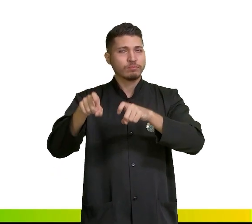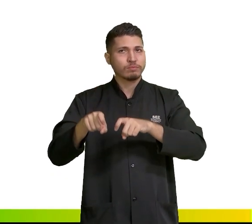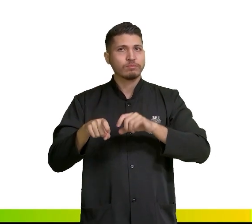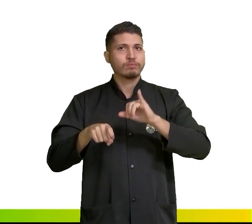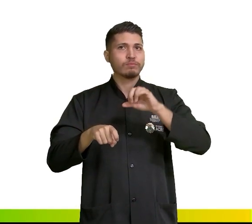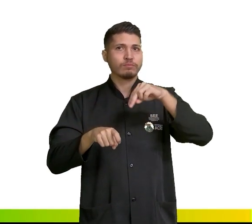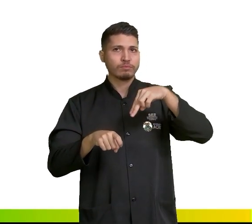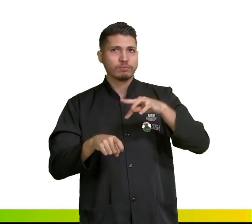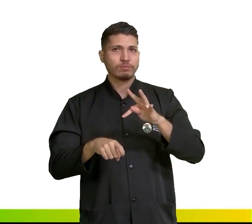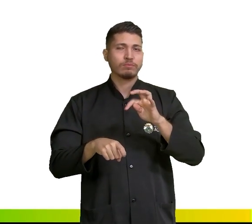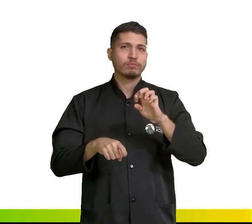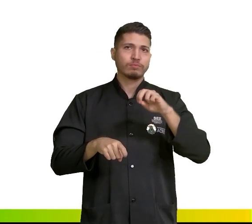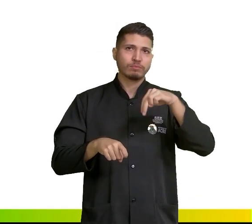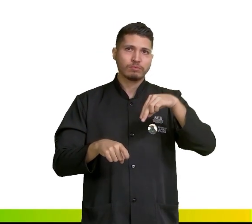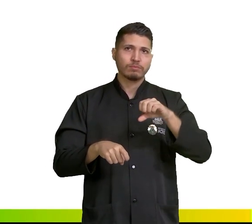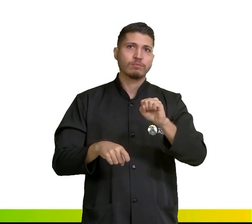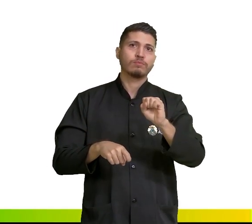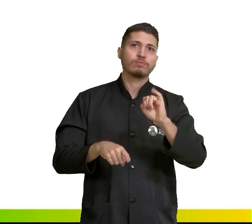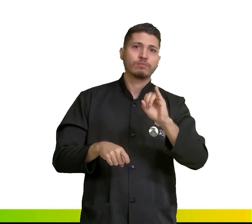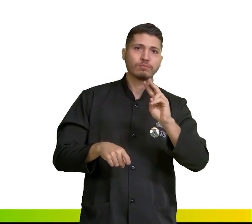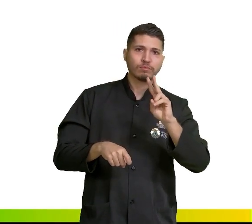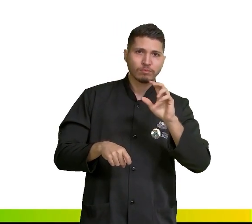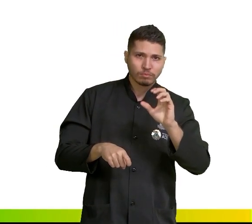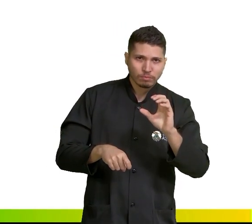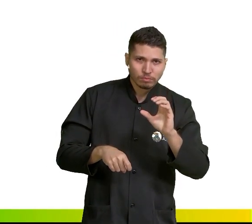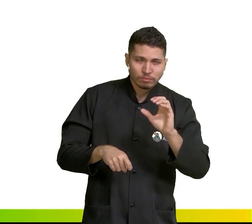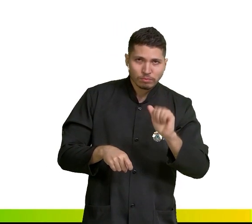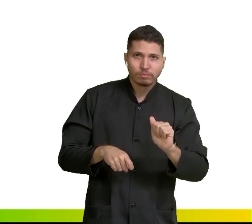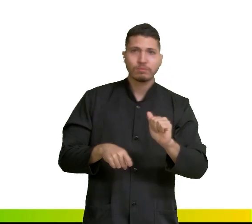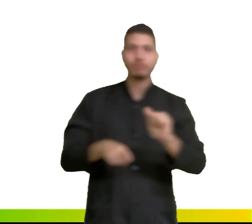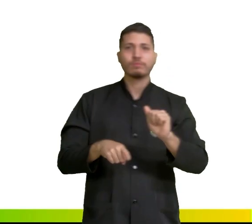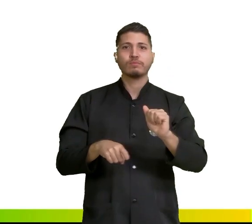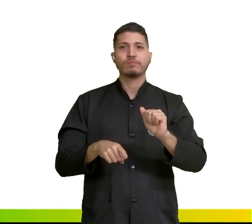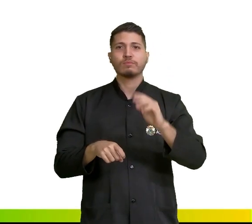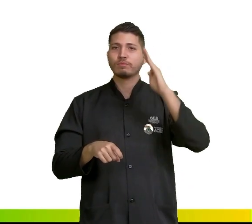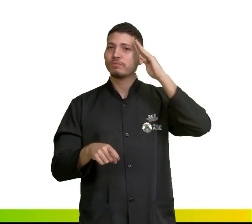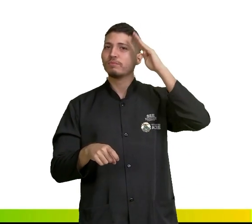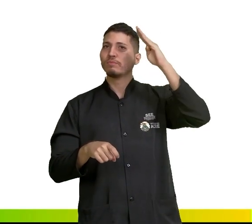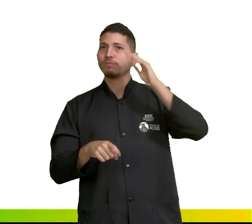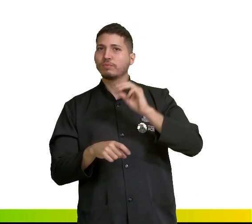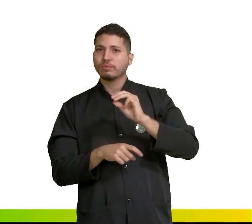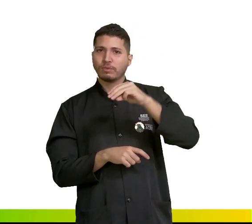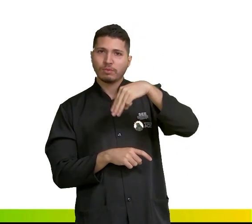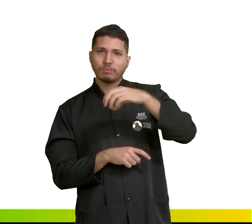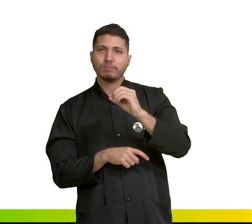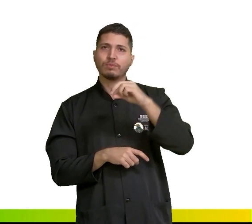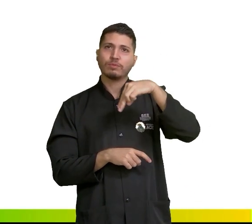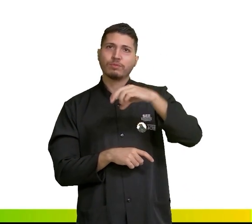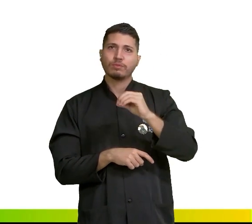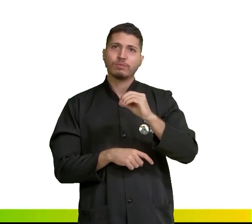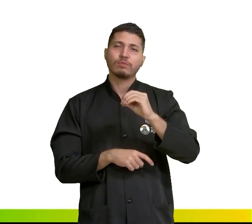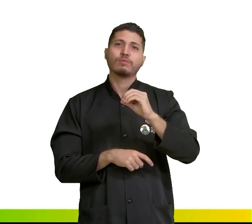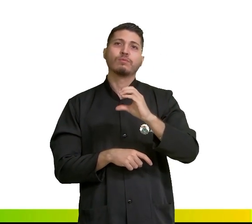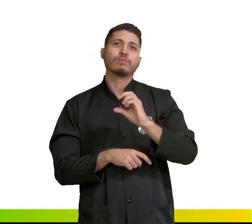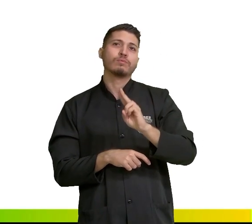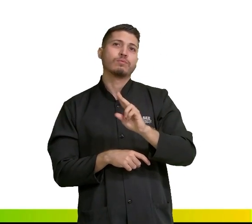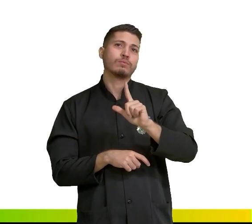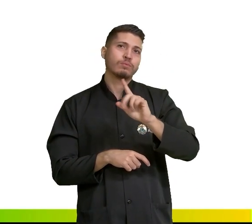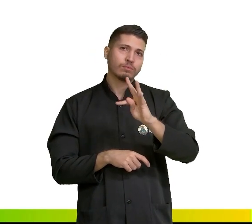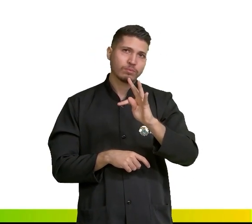principalmente quando a gente fala de monocultura, tá? Por quê? Porque essas atividades elas